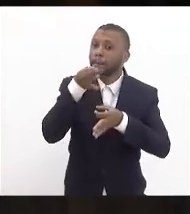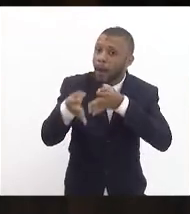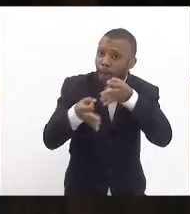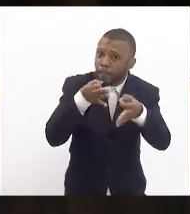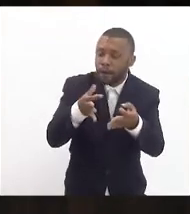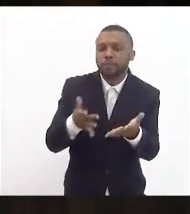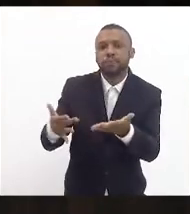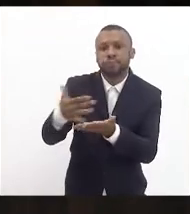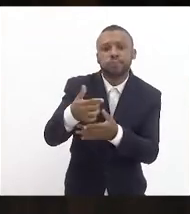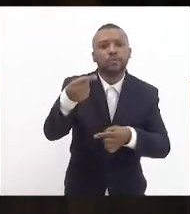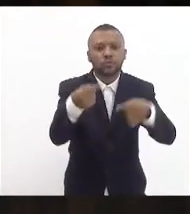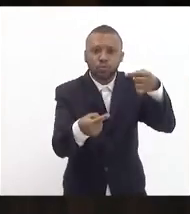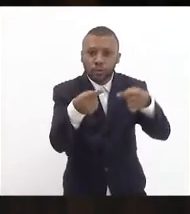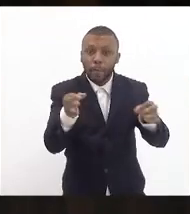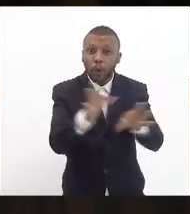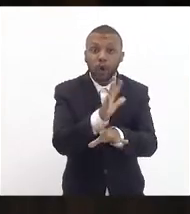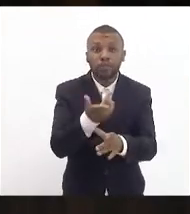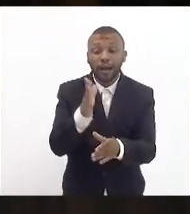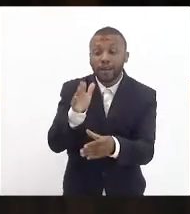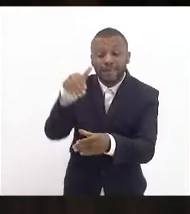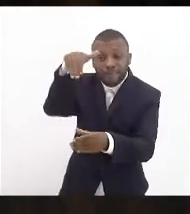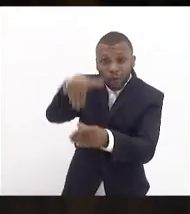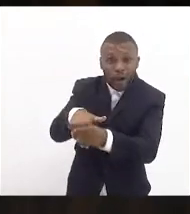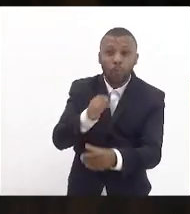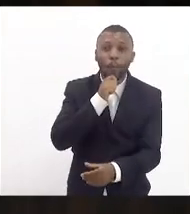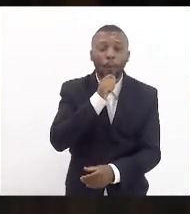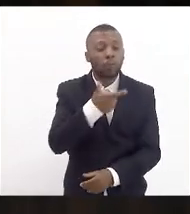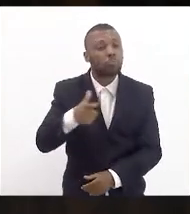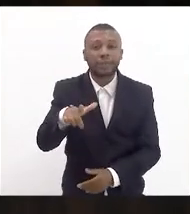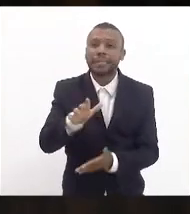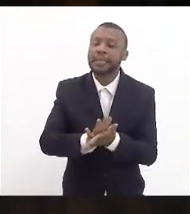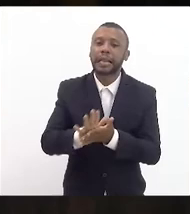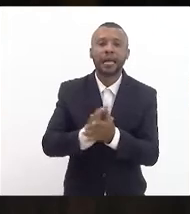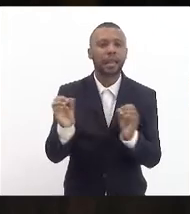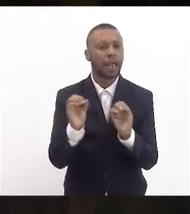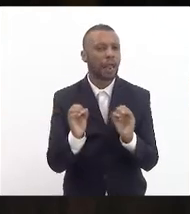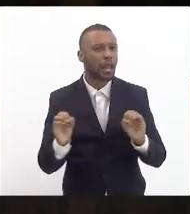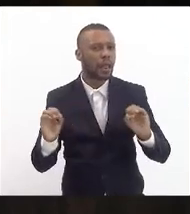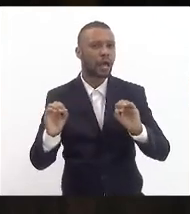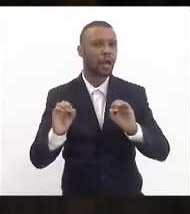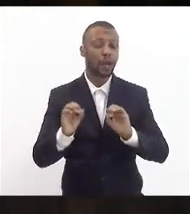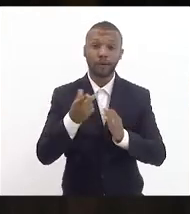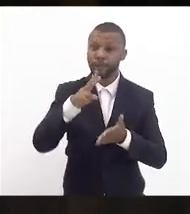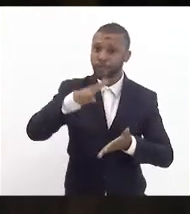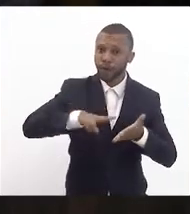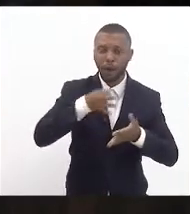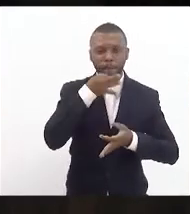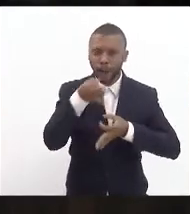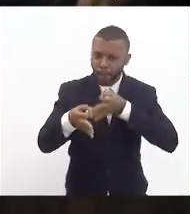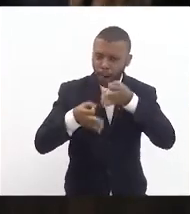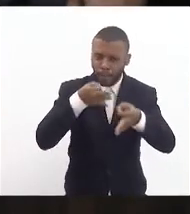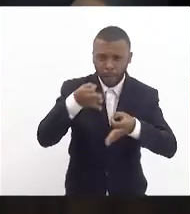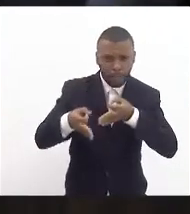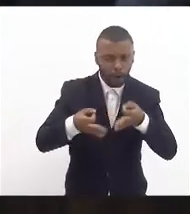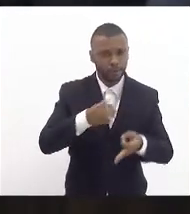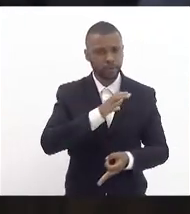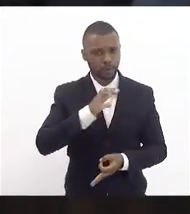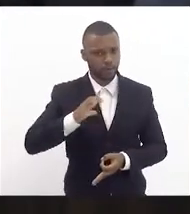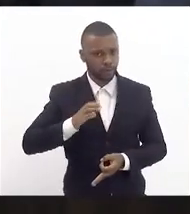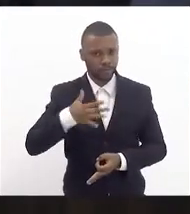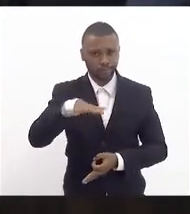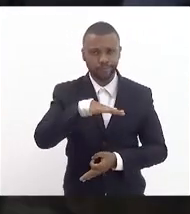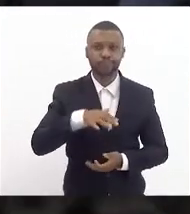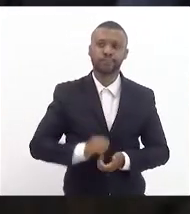deliberar. Não tem votação mais? Não, não tem nenhuma votação. Mas entendi. Eu vou colher os pareceres. Tá bom, obrigado, seja bem-vindo, presidente.